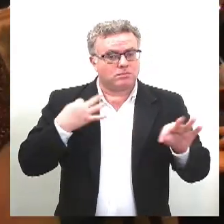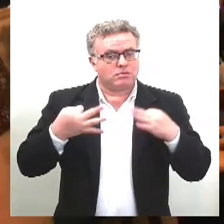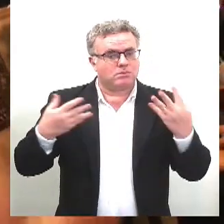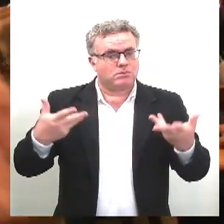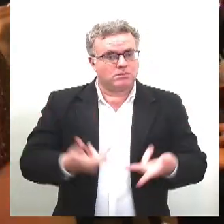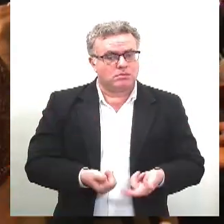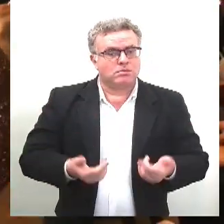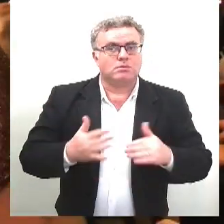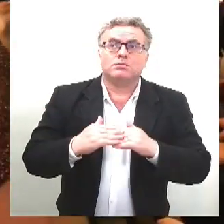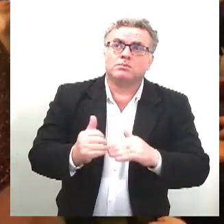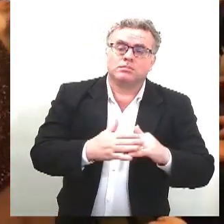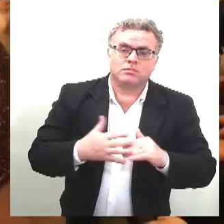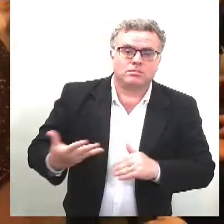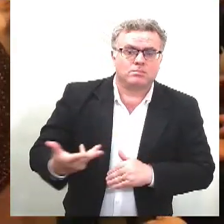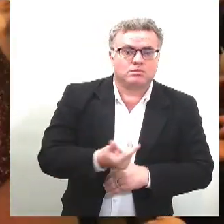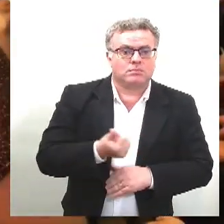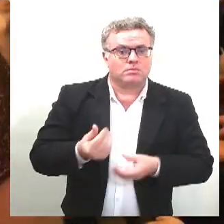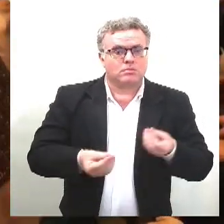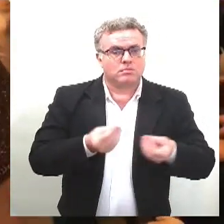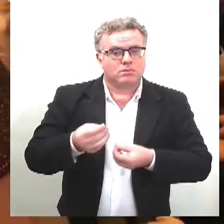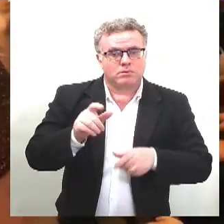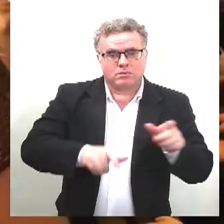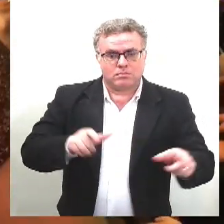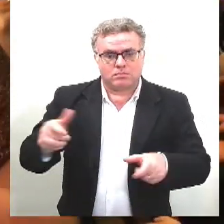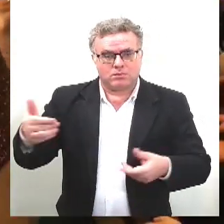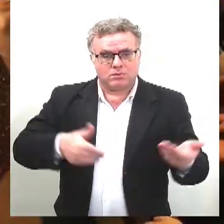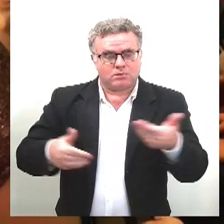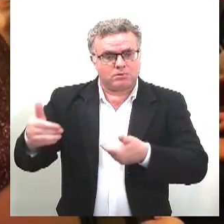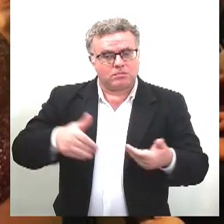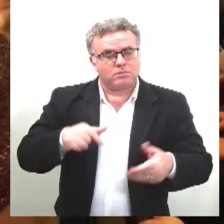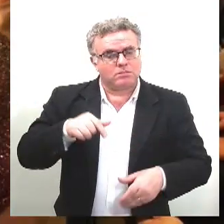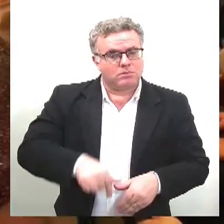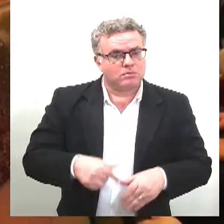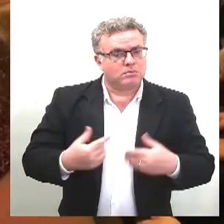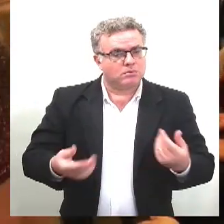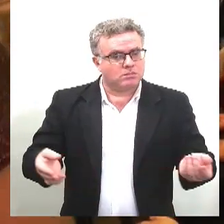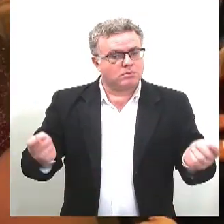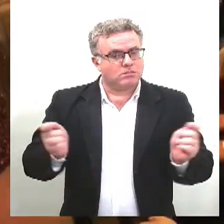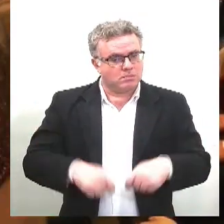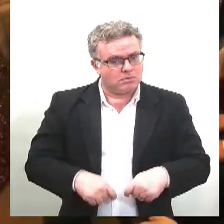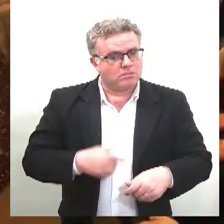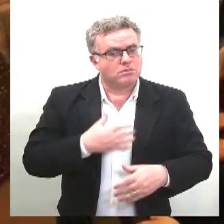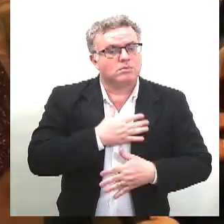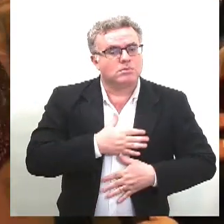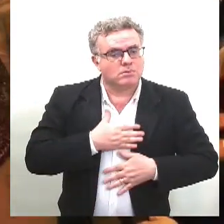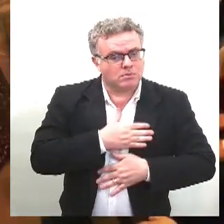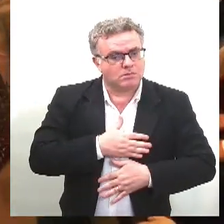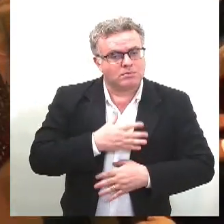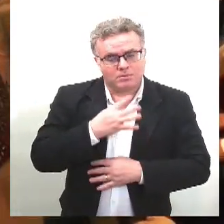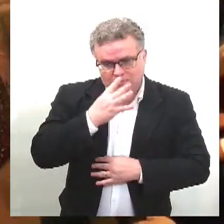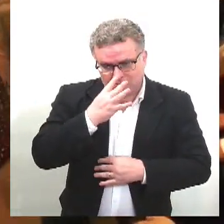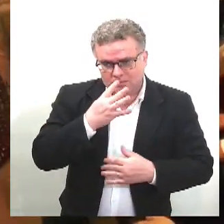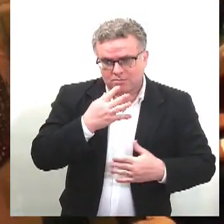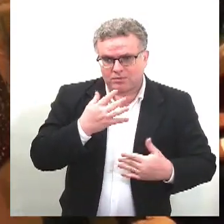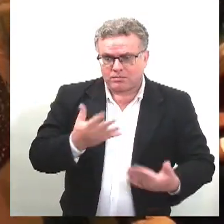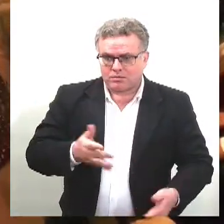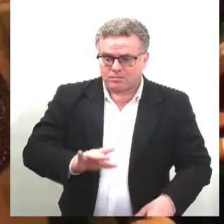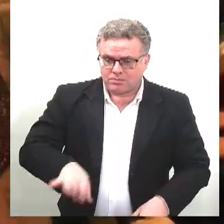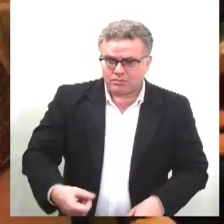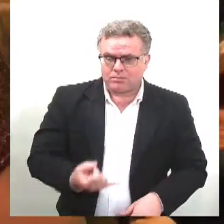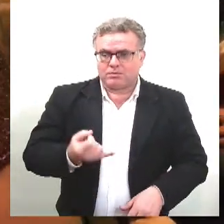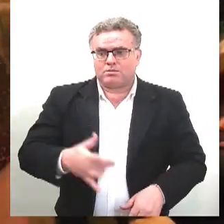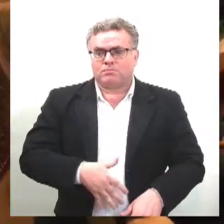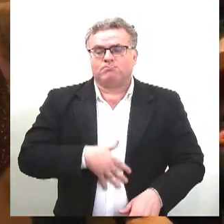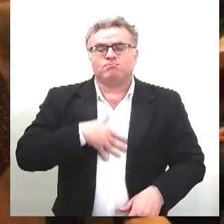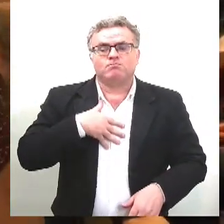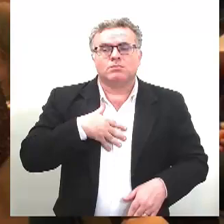as pessoas que vêm para a nossa cidade, para o nosso estado, gostam de ver, né, e de desfrutar. Então eu acho que esse